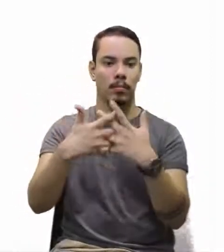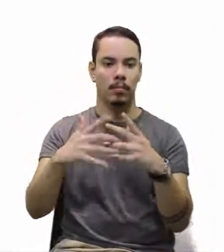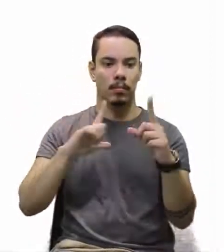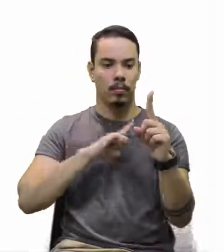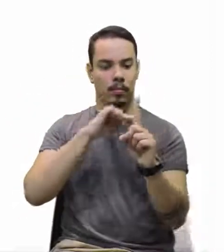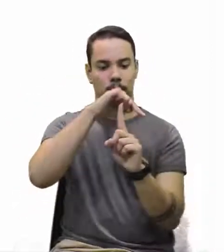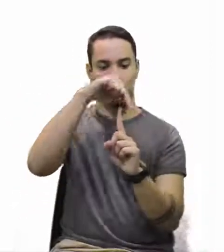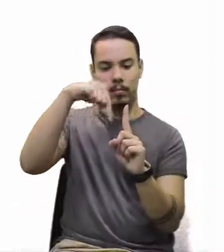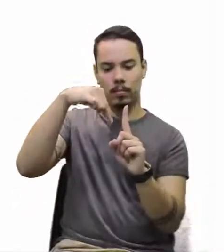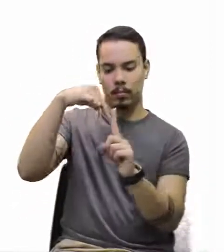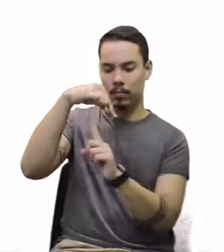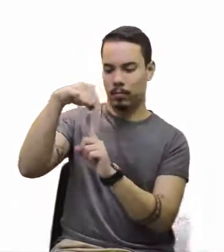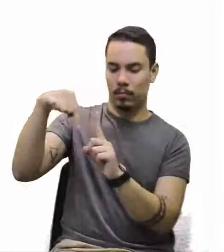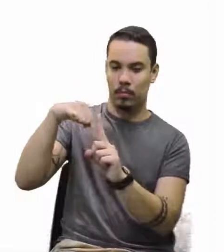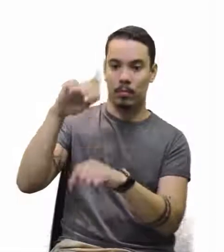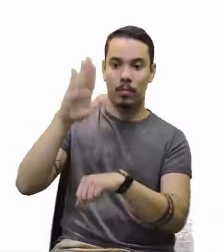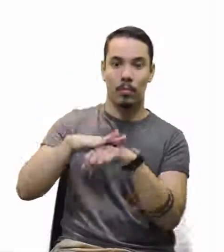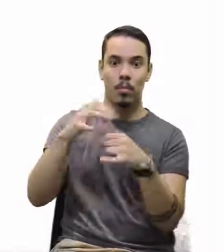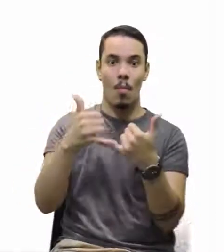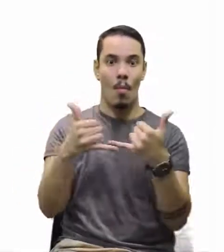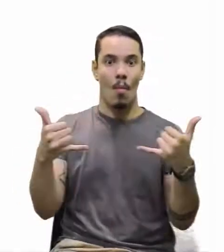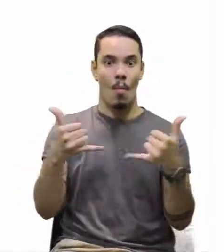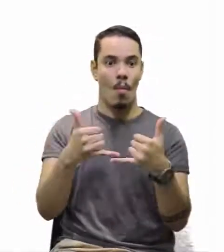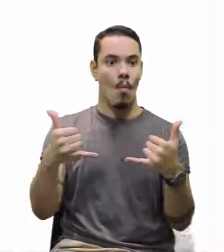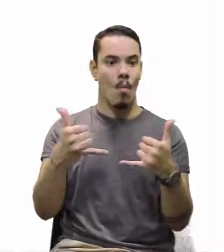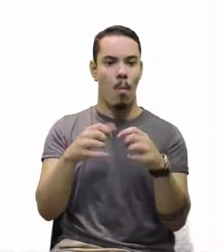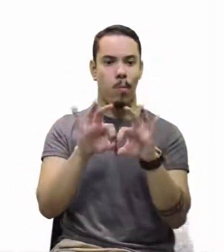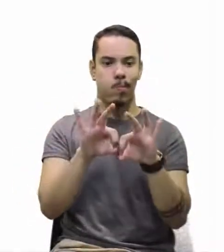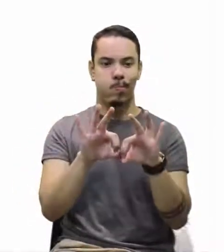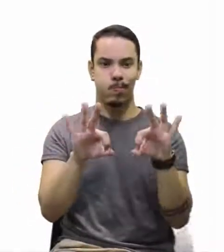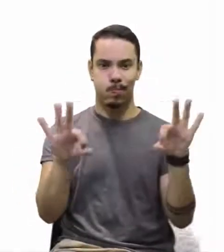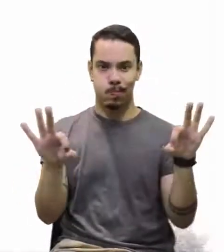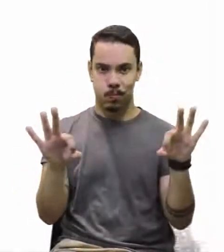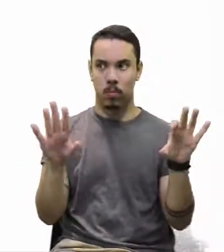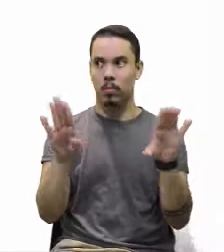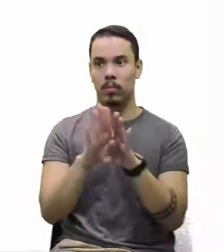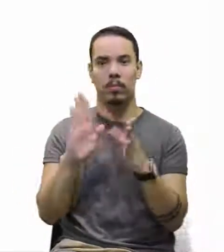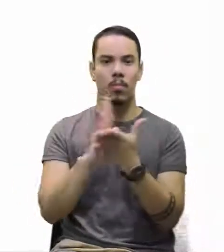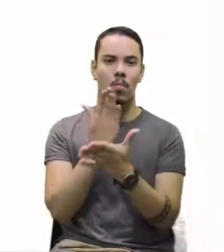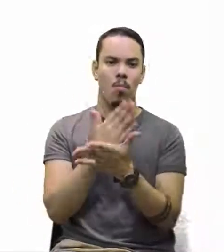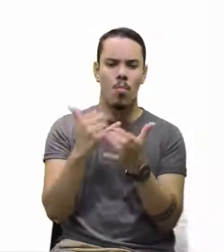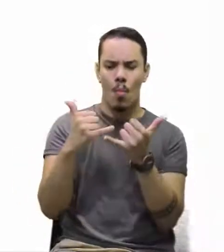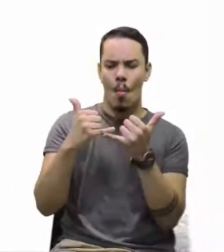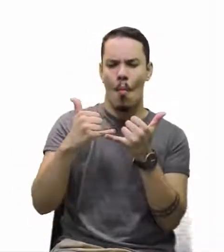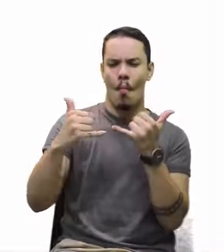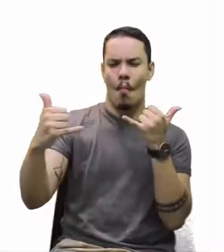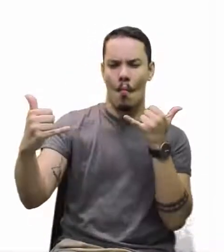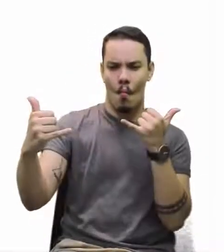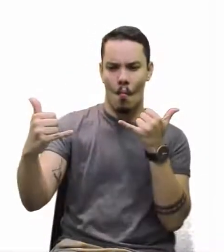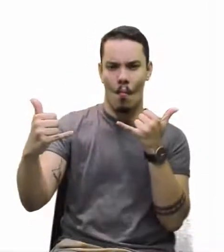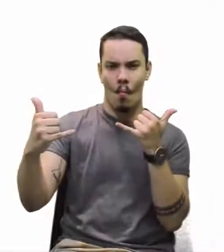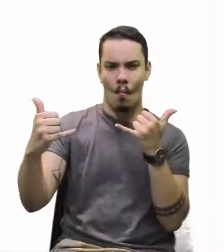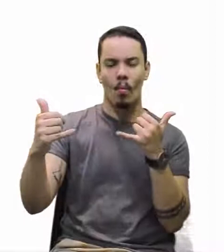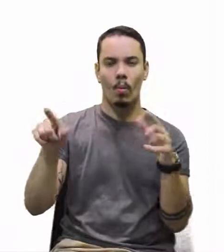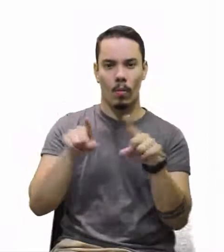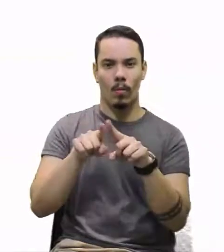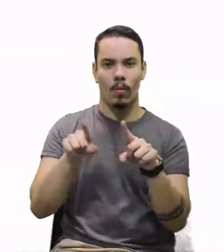enrolamentos. Esse aqui num fio mais grosso, né? E aqui fios bem fininhos que estão ali, ok?